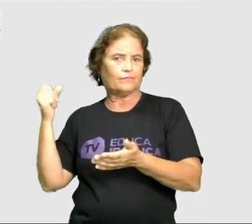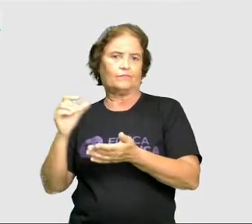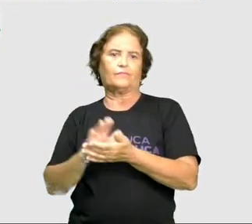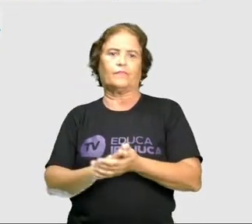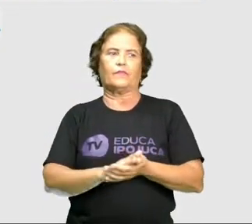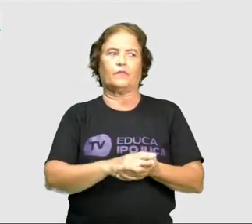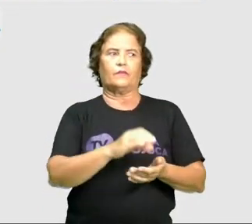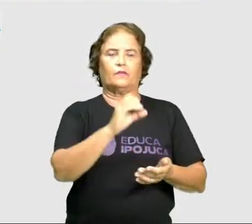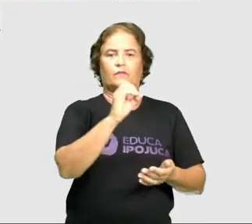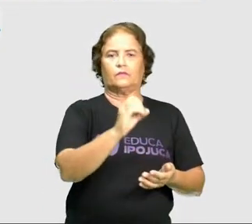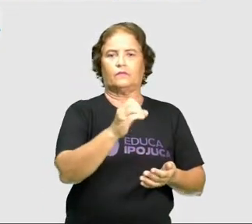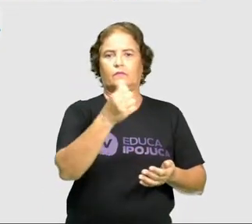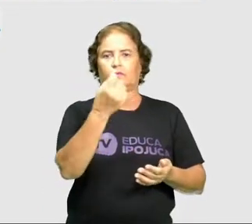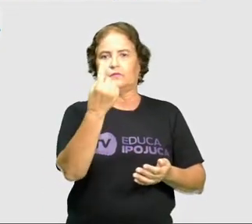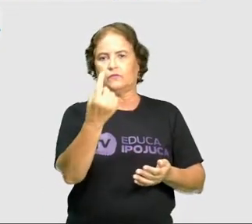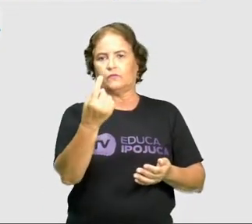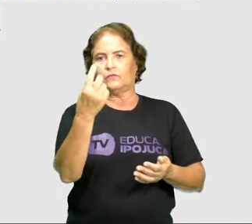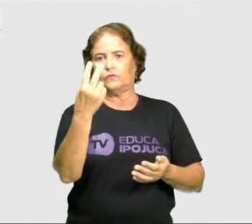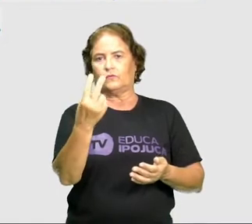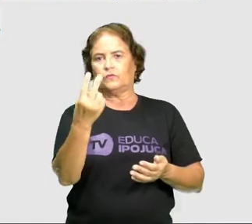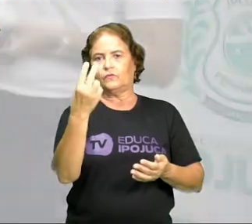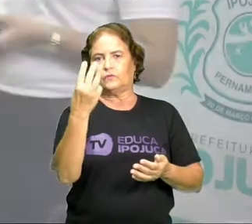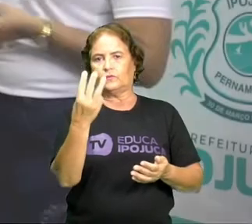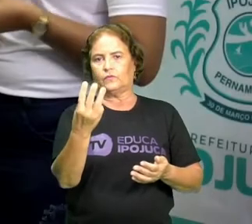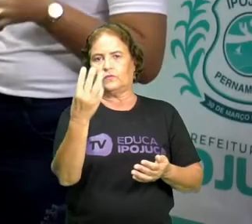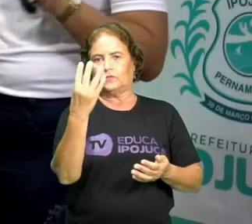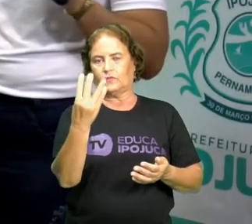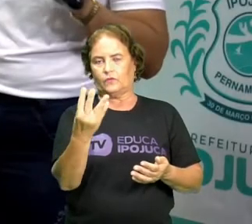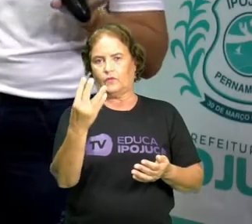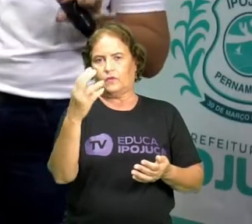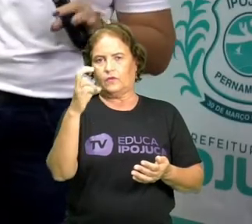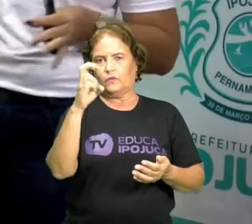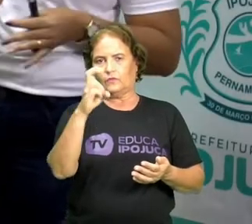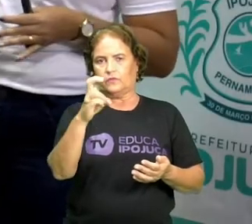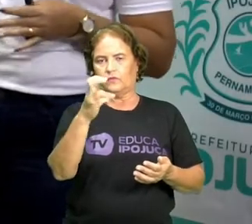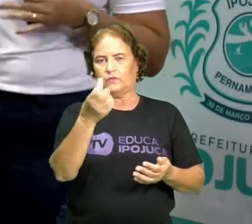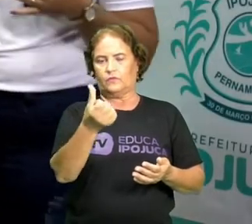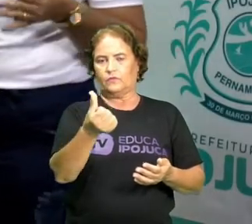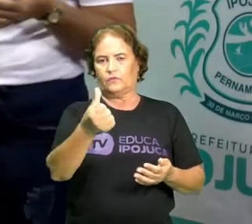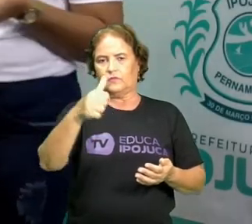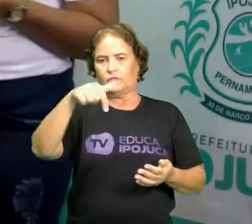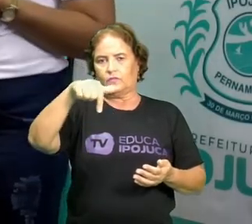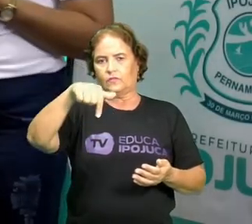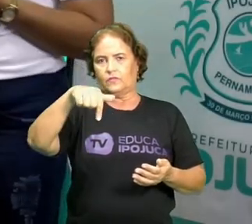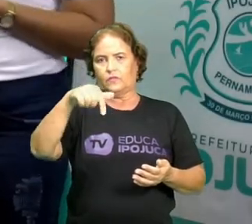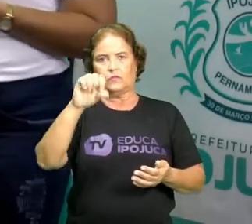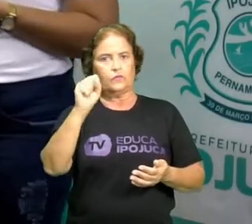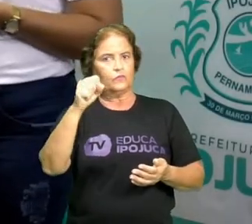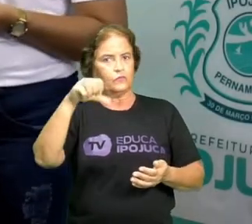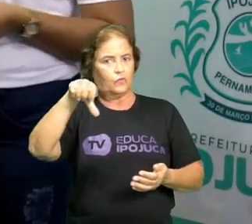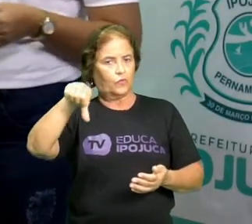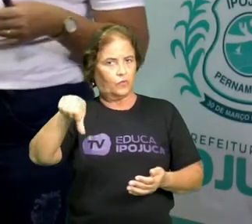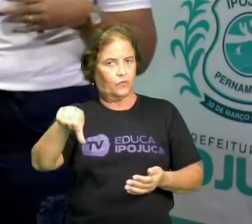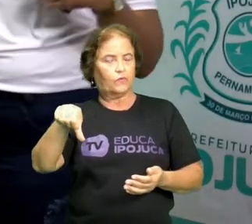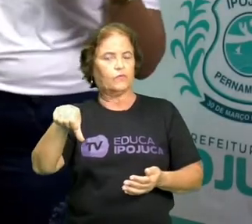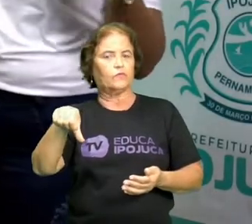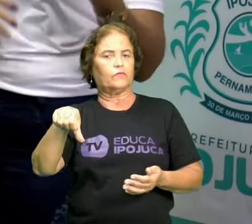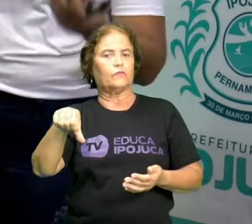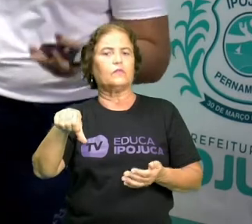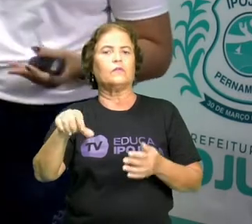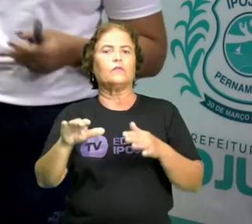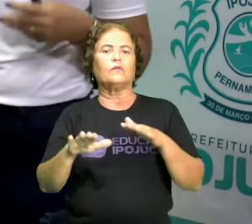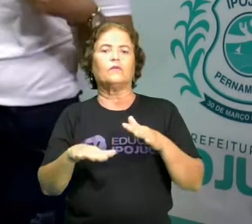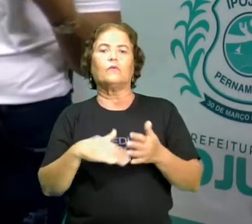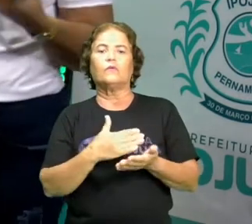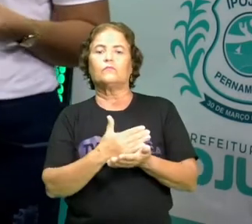3, 4, 5, 6, 7, 8, 9. E a partir daí, desses números até o 9, a gente vai